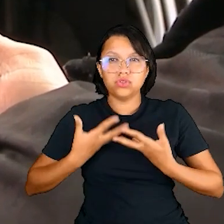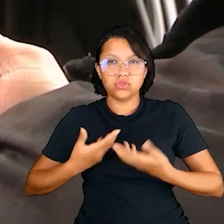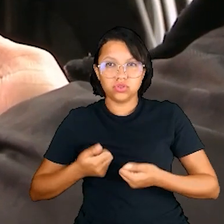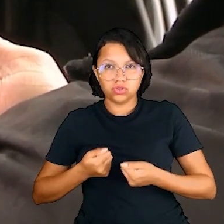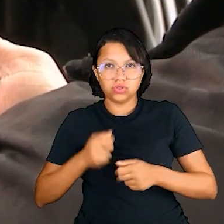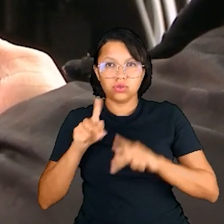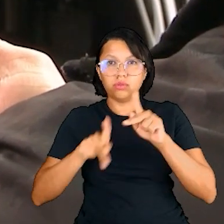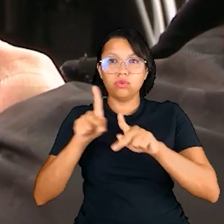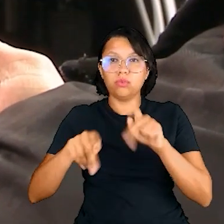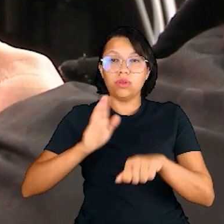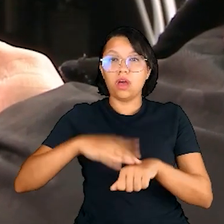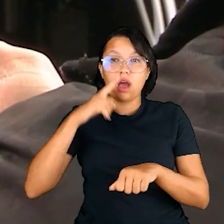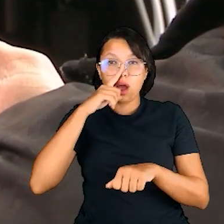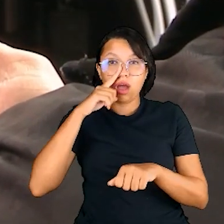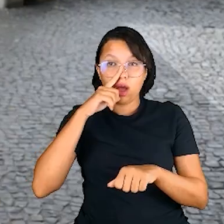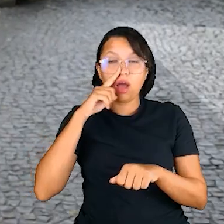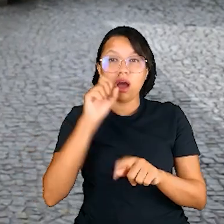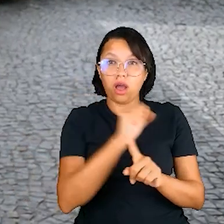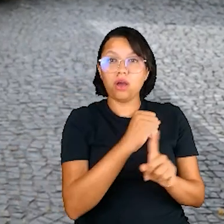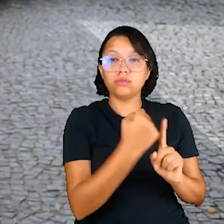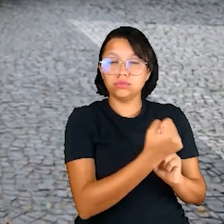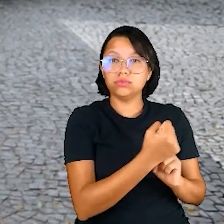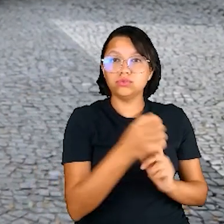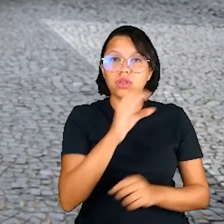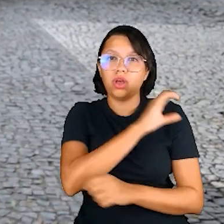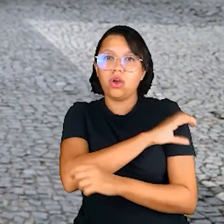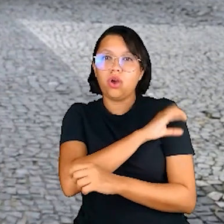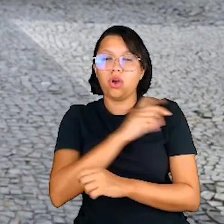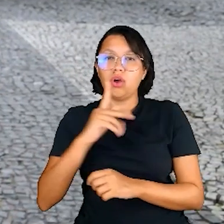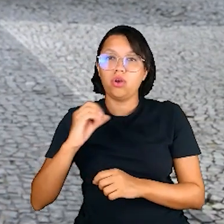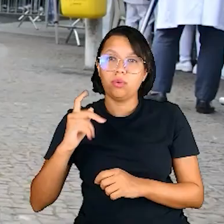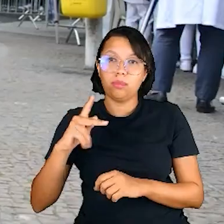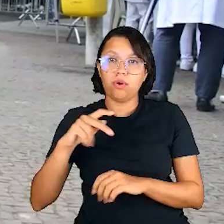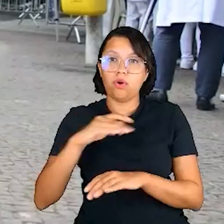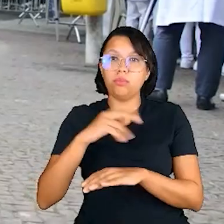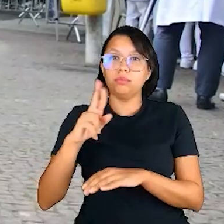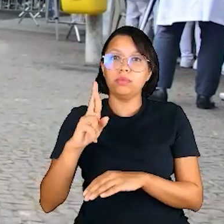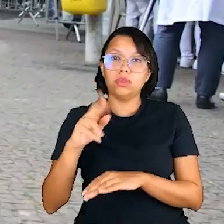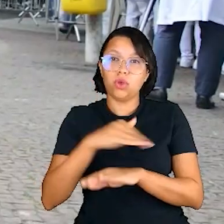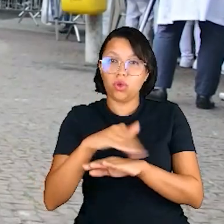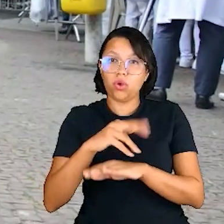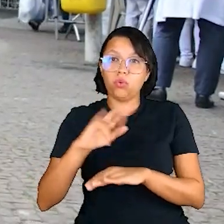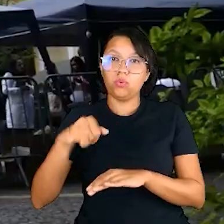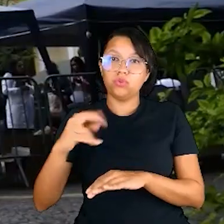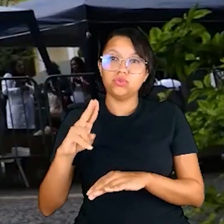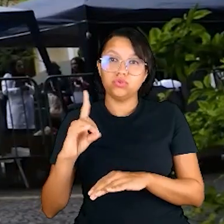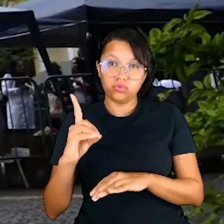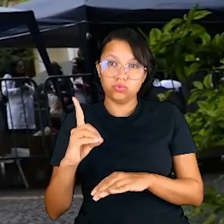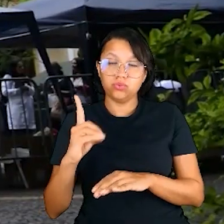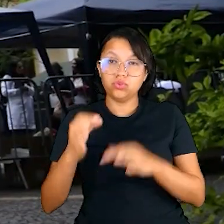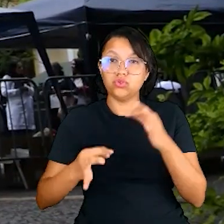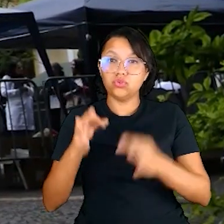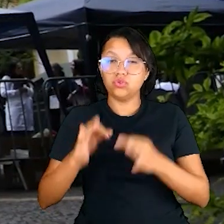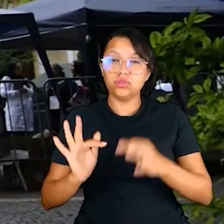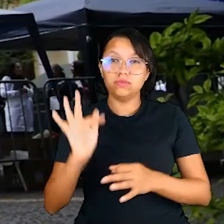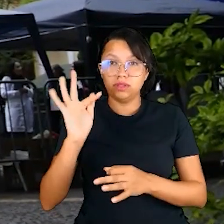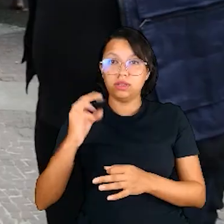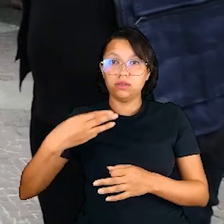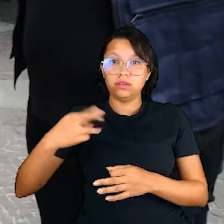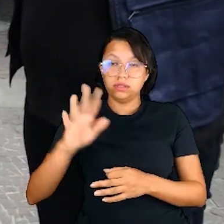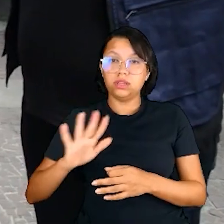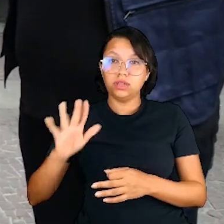de acolhimento à população mais vulnerável. A coordenadora do Pop Rua Ju na Justiça Federal da Terceira